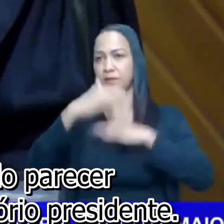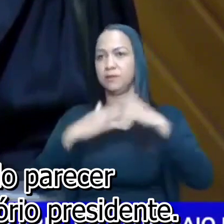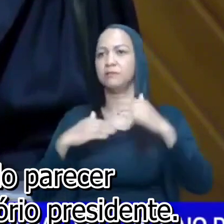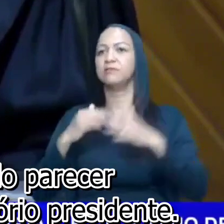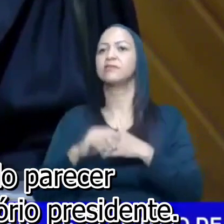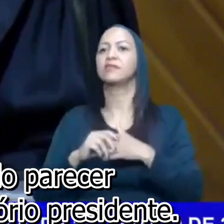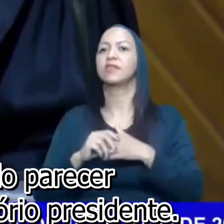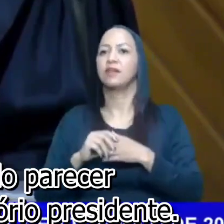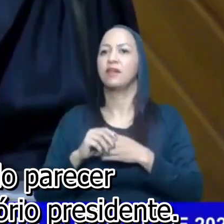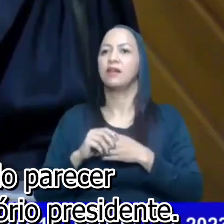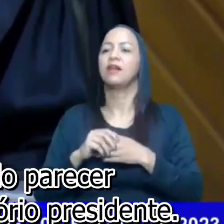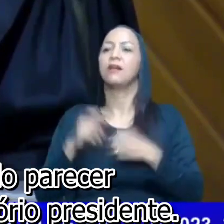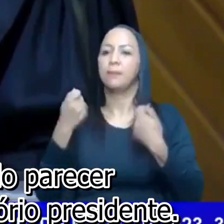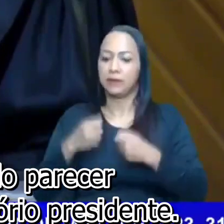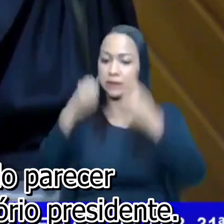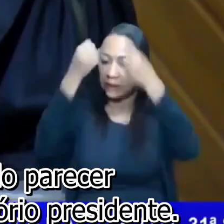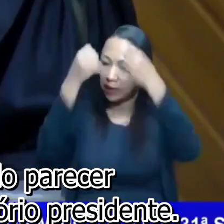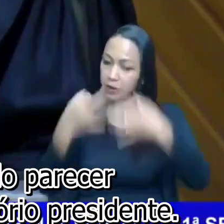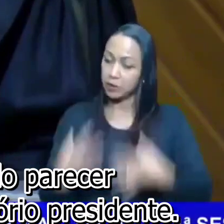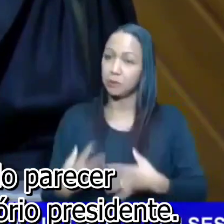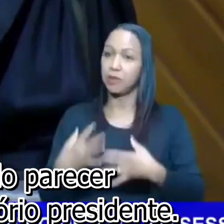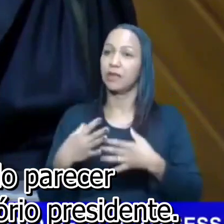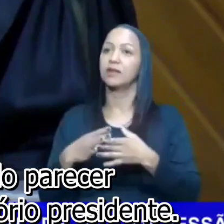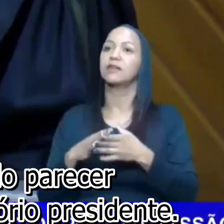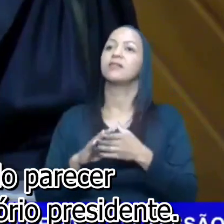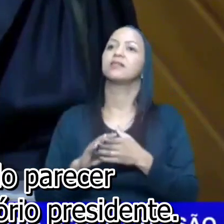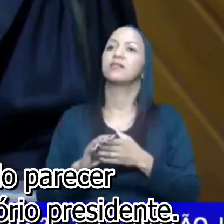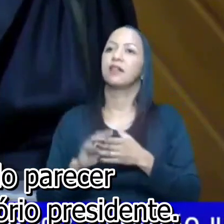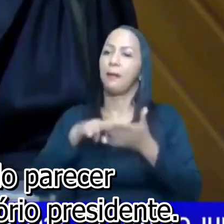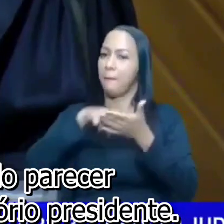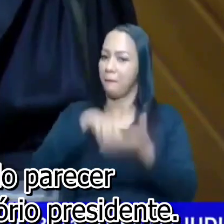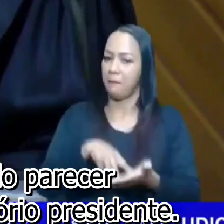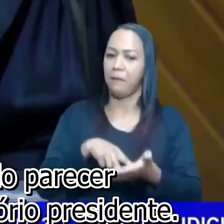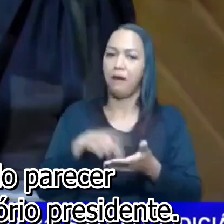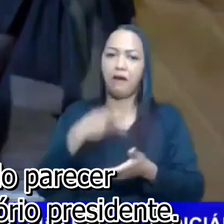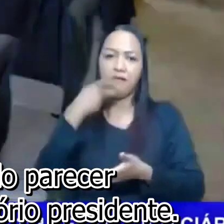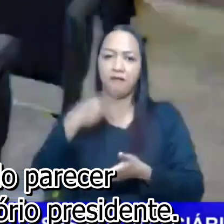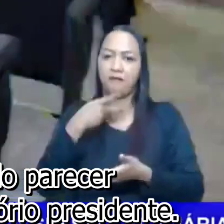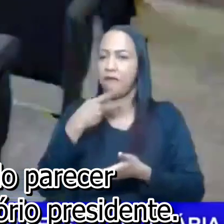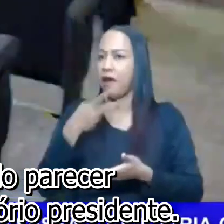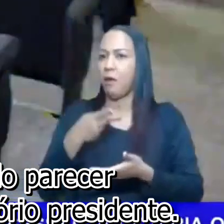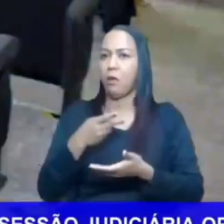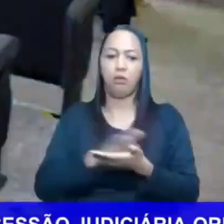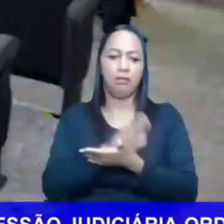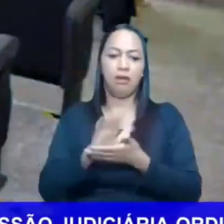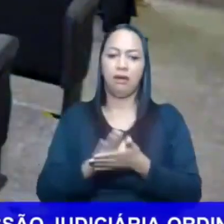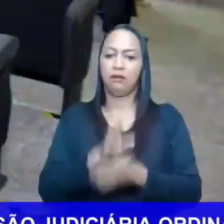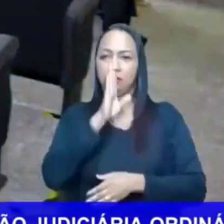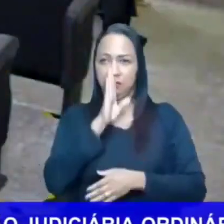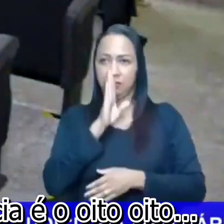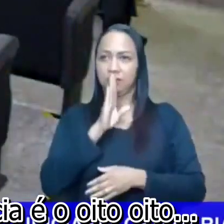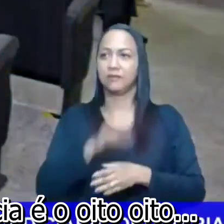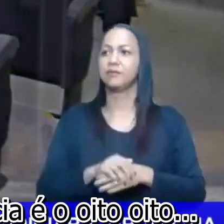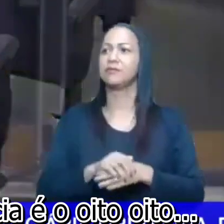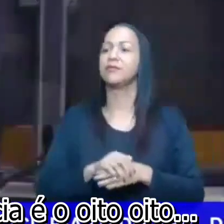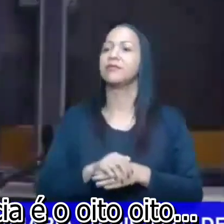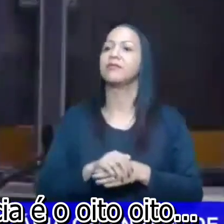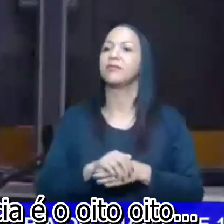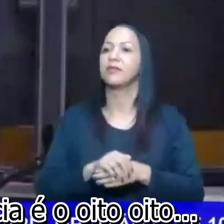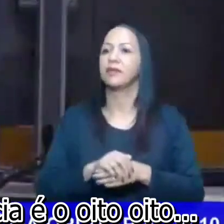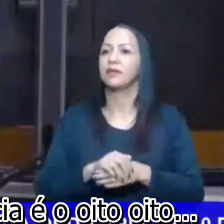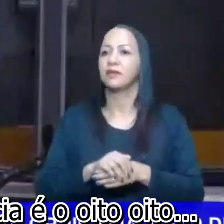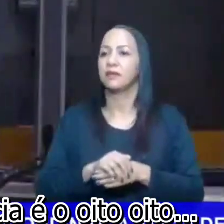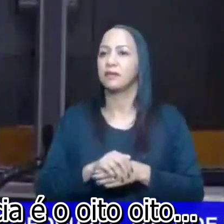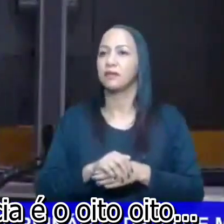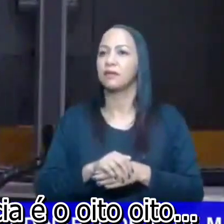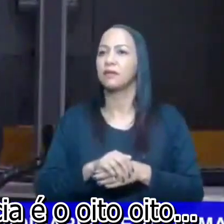Intimada a se manifestar acerca do teor do parecer ministerial, a candidata permaneceu inerte. É o relatório, presidente? É o relatório, doutor Pablo. Só para confirmar, excelência, é